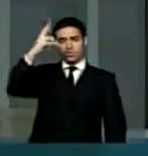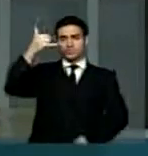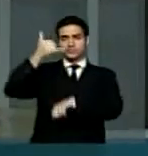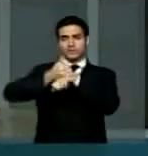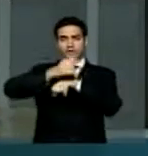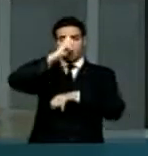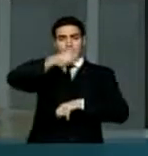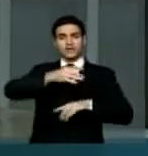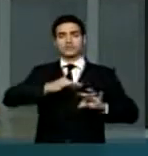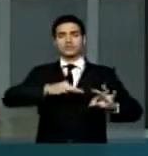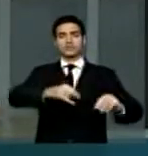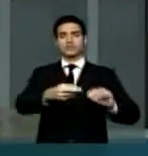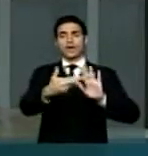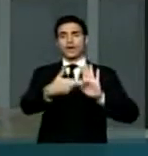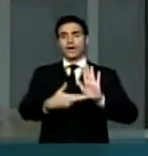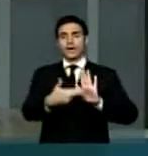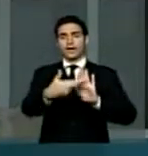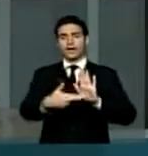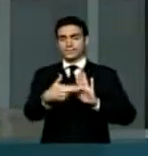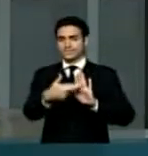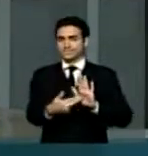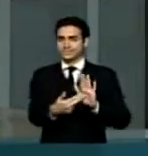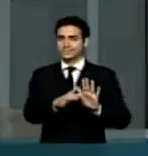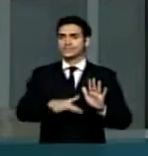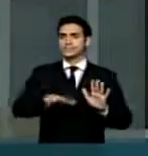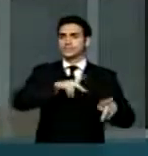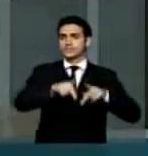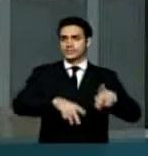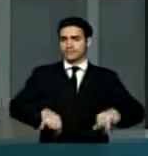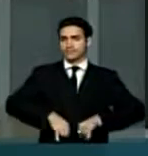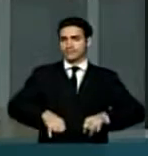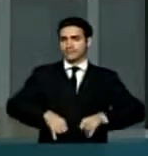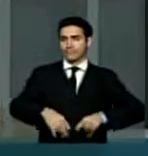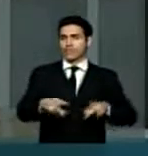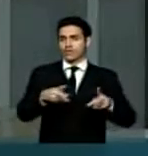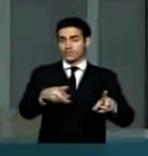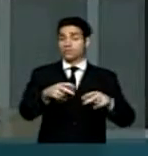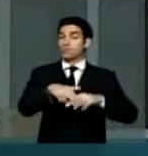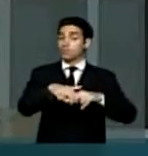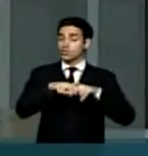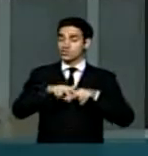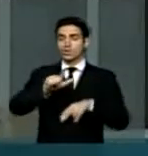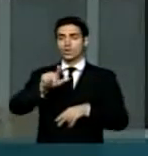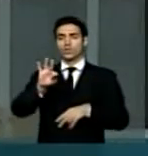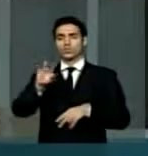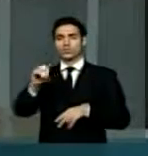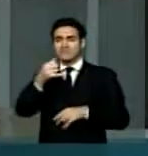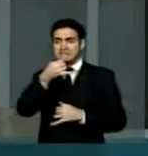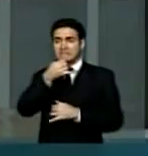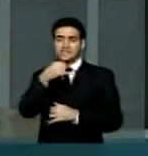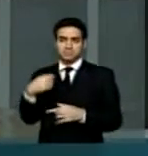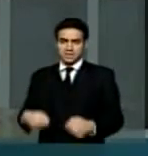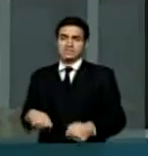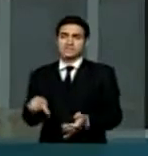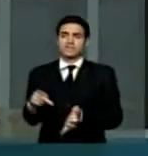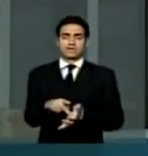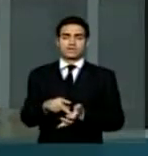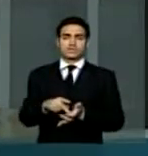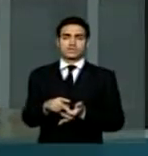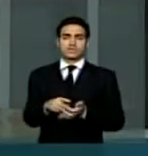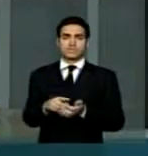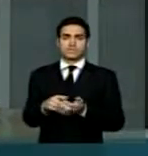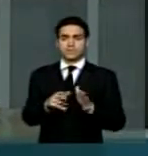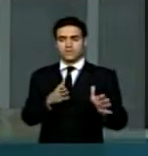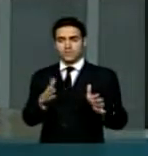a lógica com que deveriam ser encaradas as pessoas. Por isso digo, os lutos têm que ser feitos, deputado Luiz Couto,